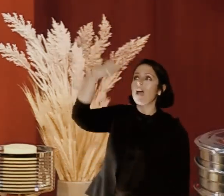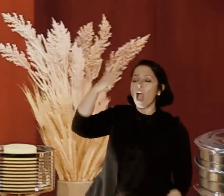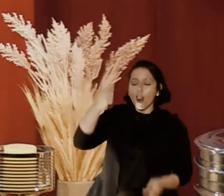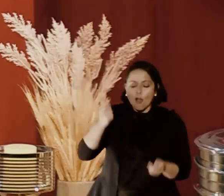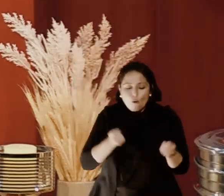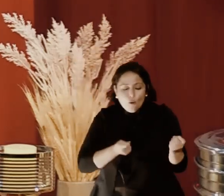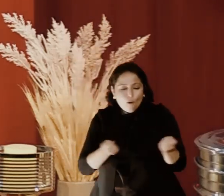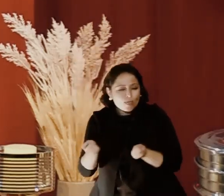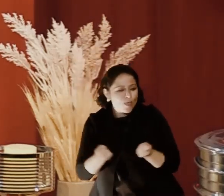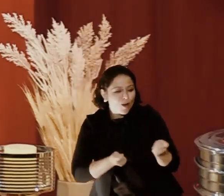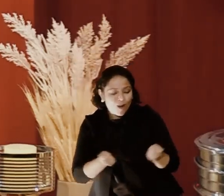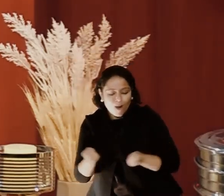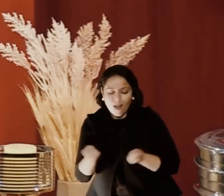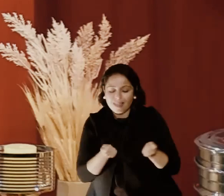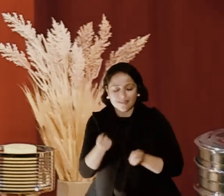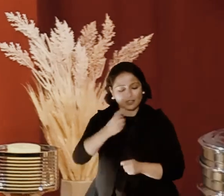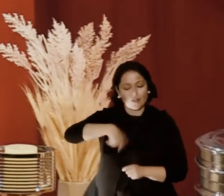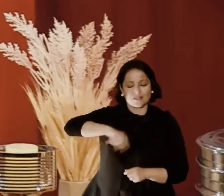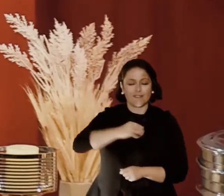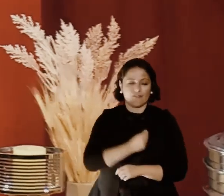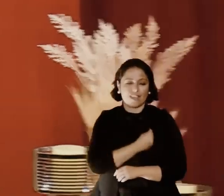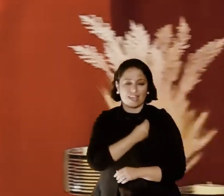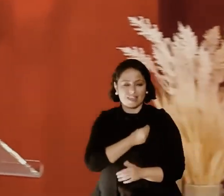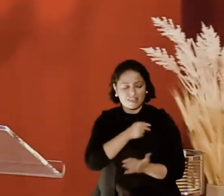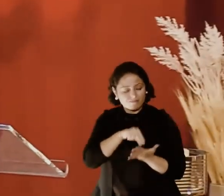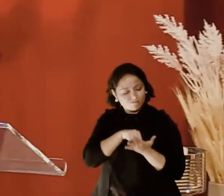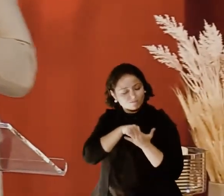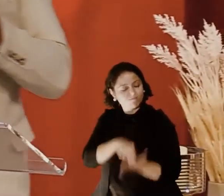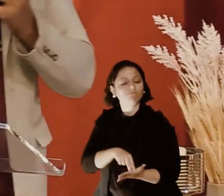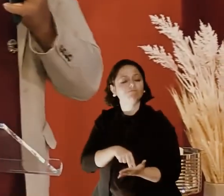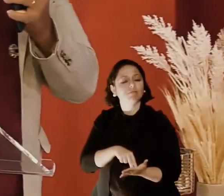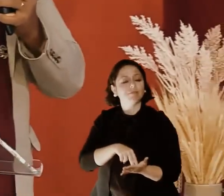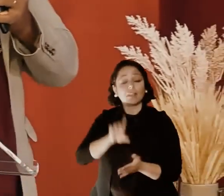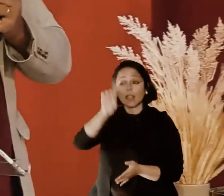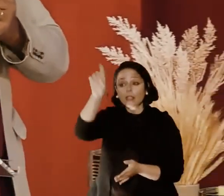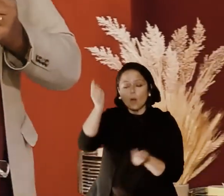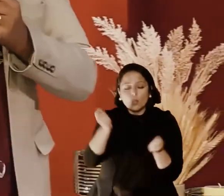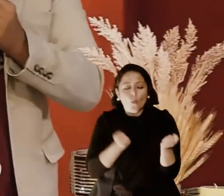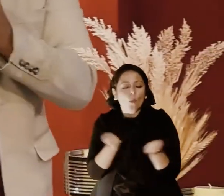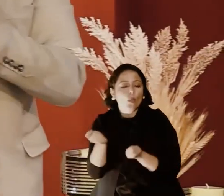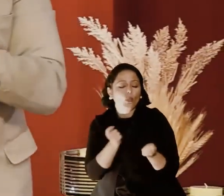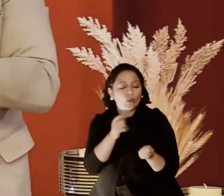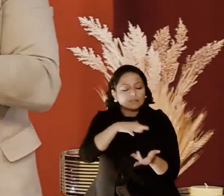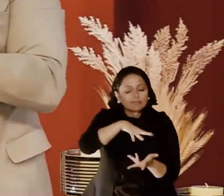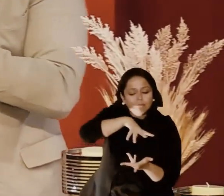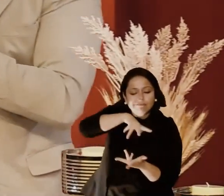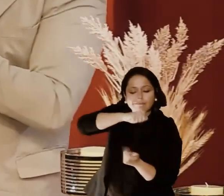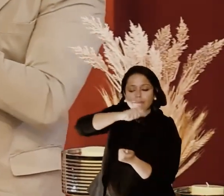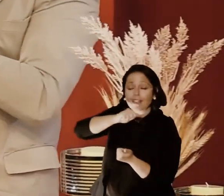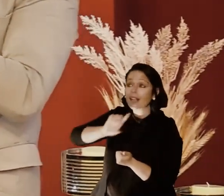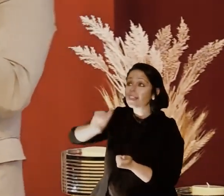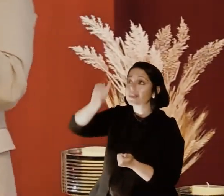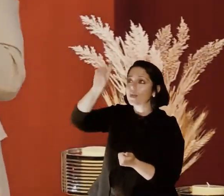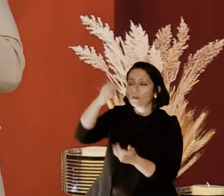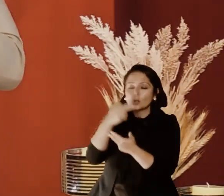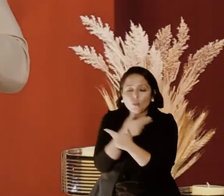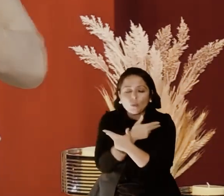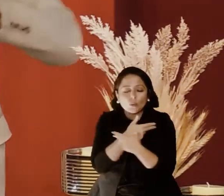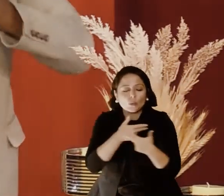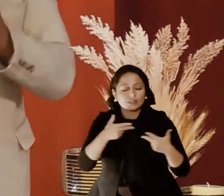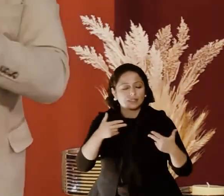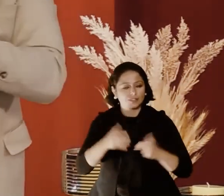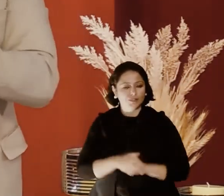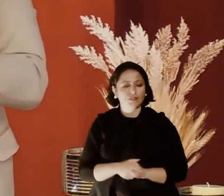é o Criador e o sustentador do universo. Nele estão todas as coisas. E em Efésios,